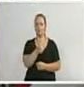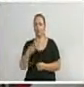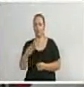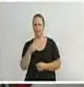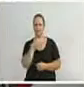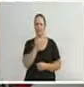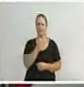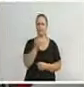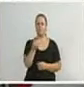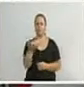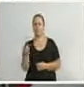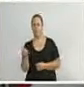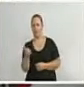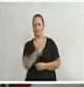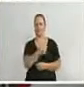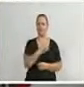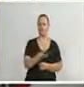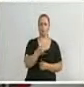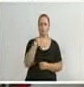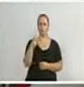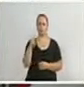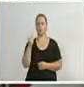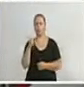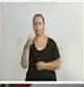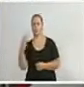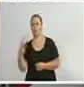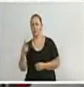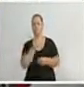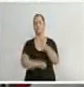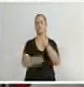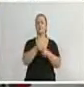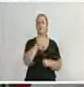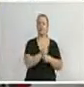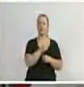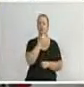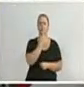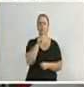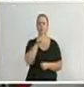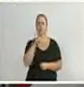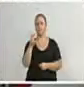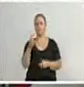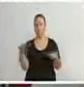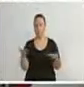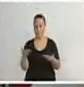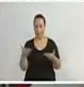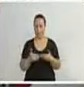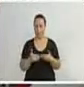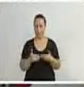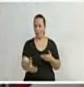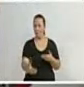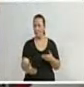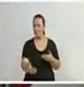2014, 283. 2015, 255. E hoje nós disponibilizamos de